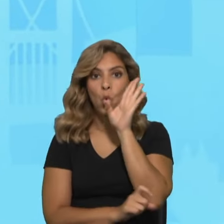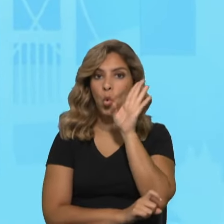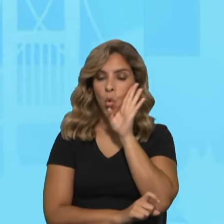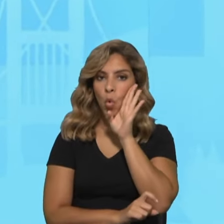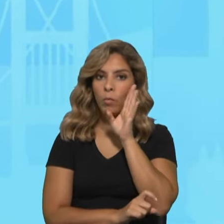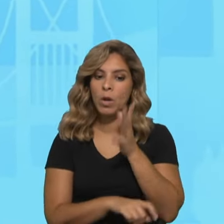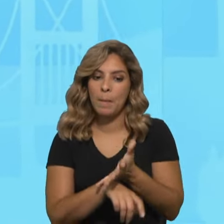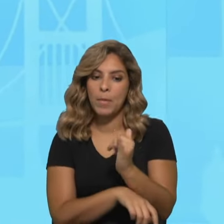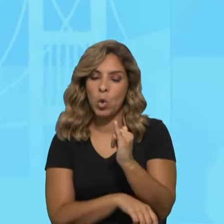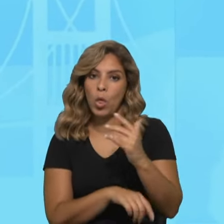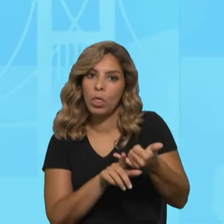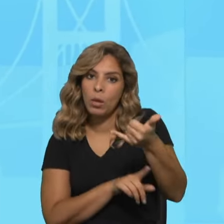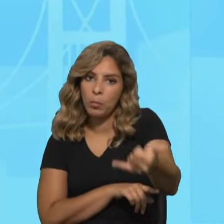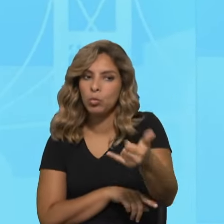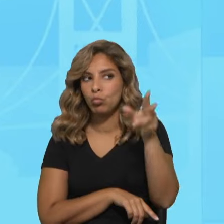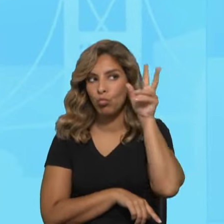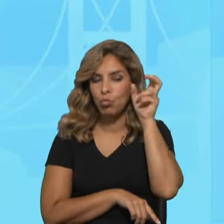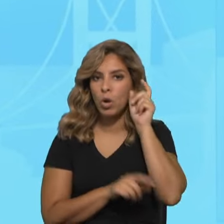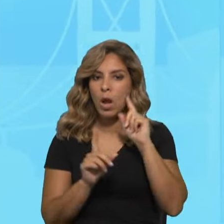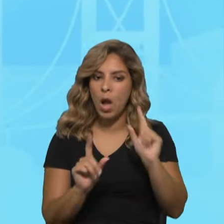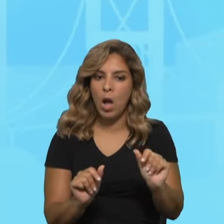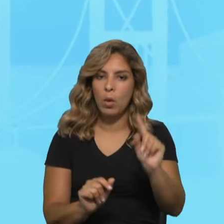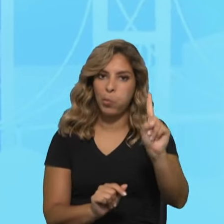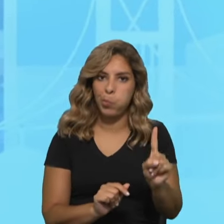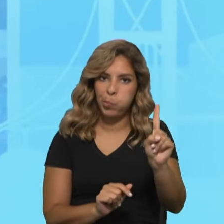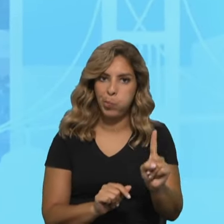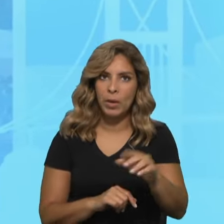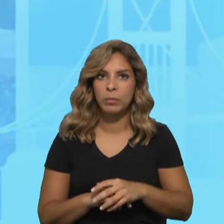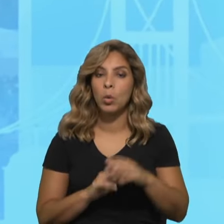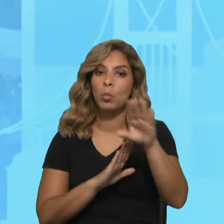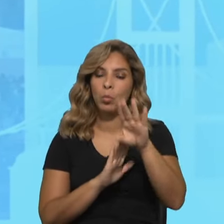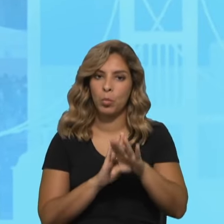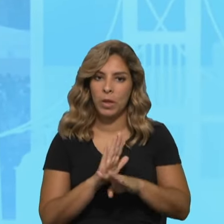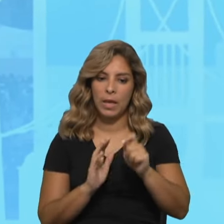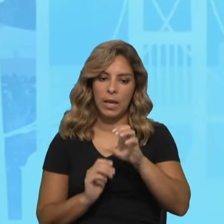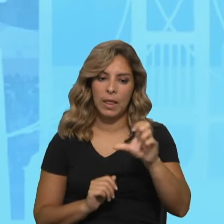a meia-noite, pode escutar na Antena 1 a edição rádio do programa